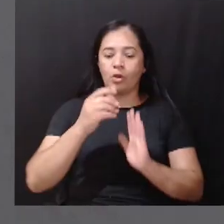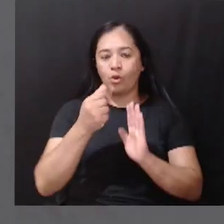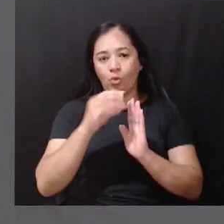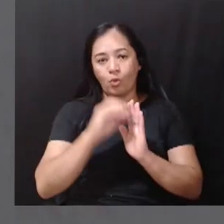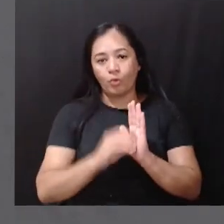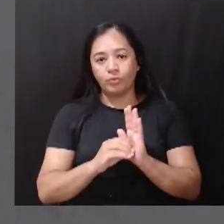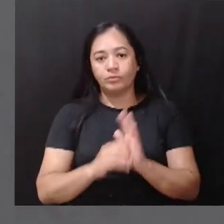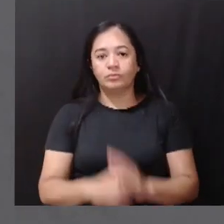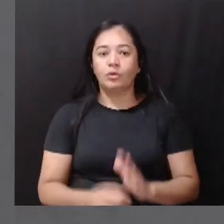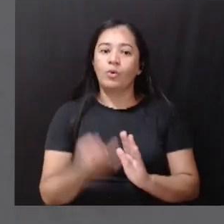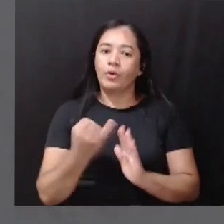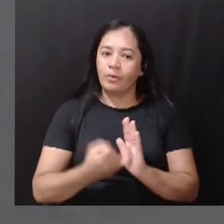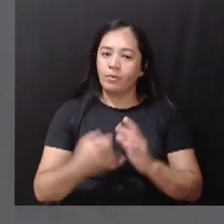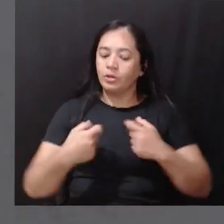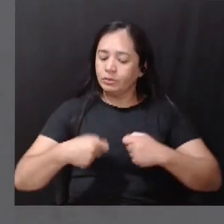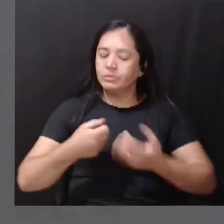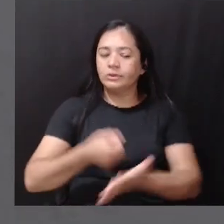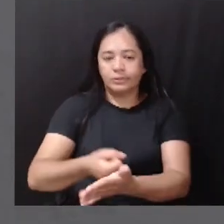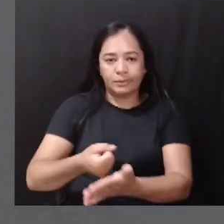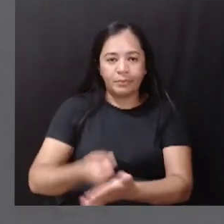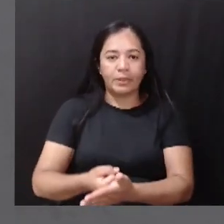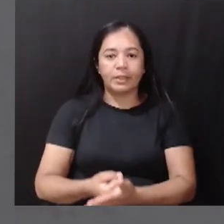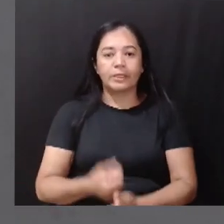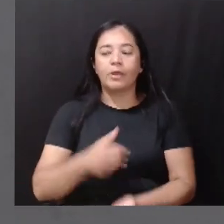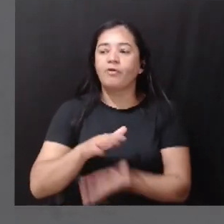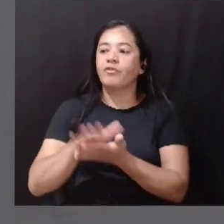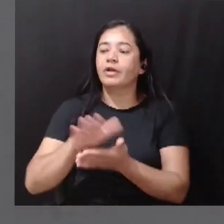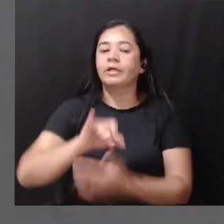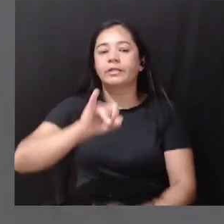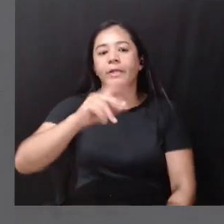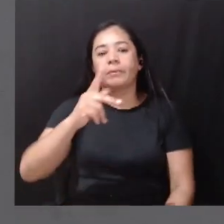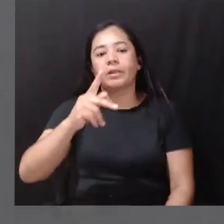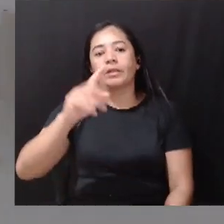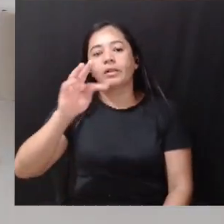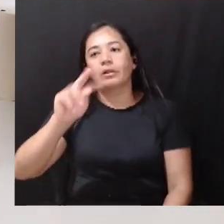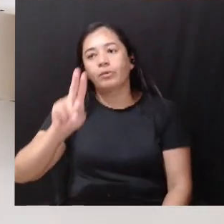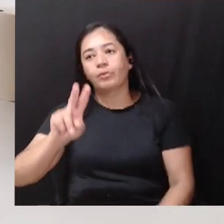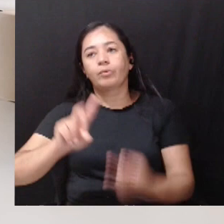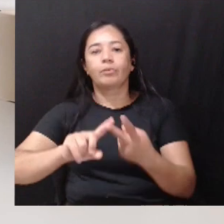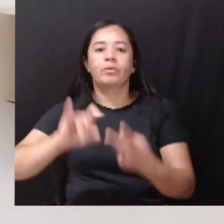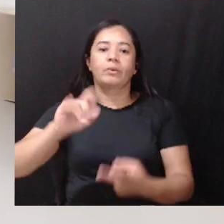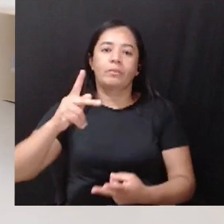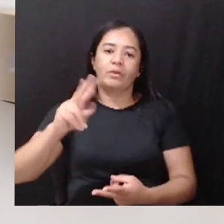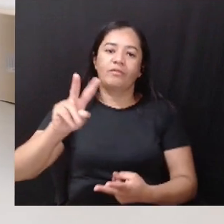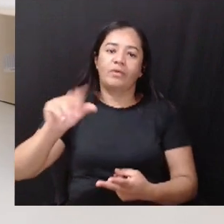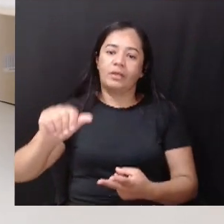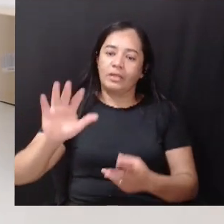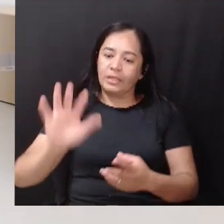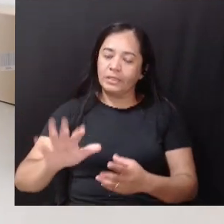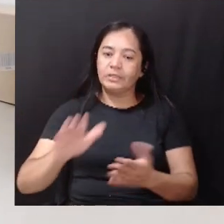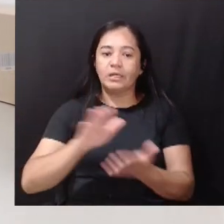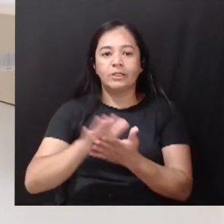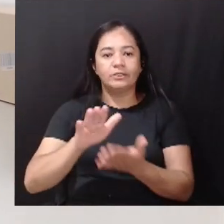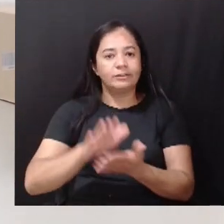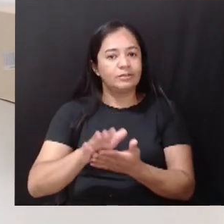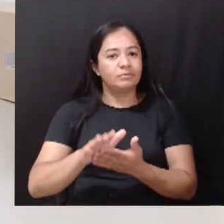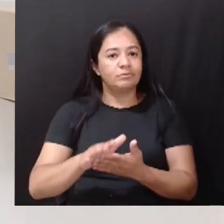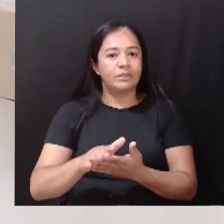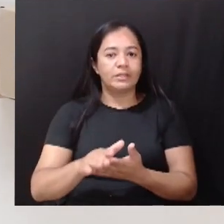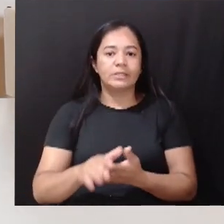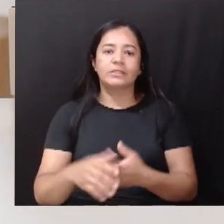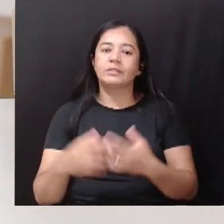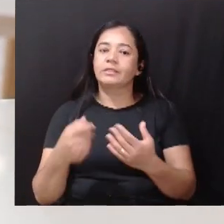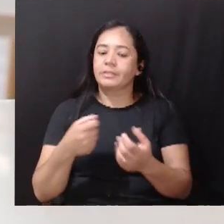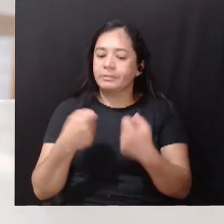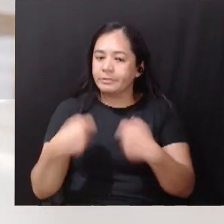fazer, eu preciso pagar. Então, quanto eu vou gastar de IPTU, IPVA, enfim, essas são as despesas que não podem ficar de fora do meu